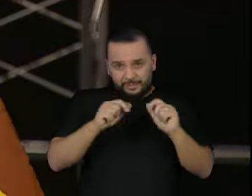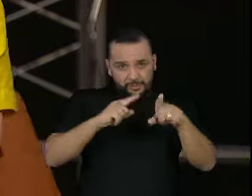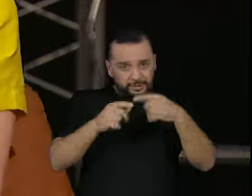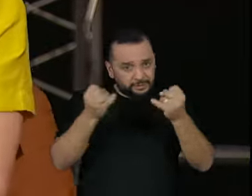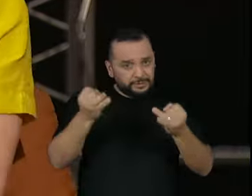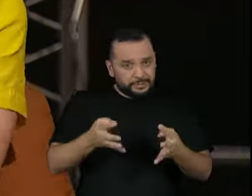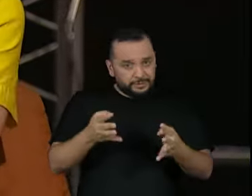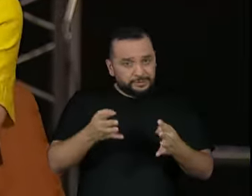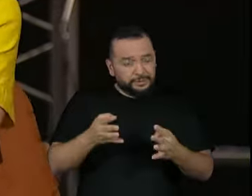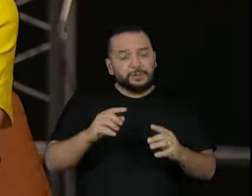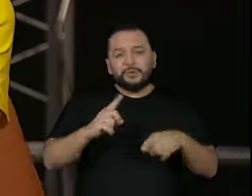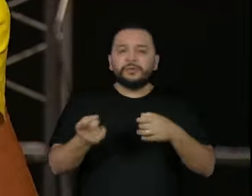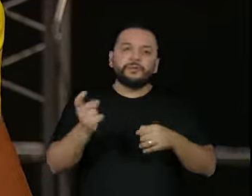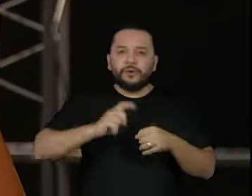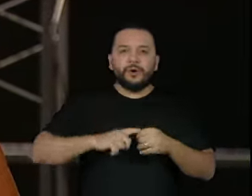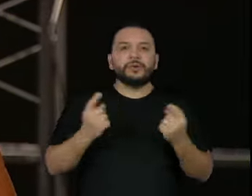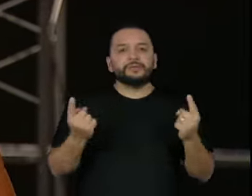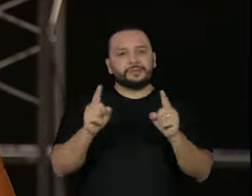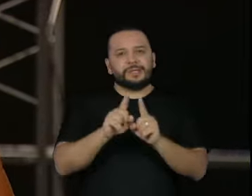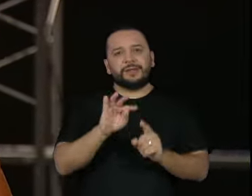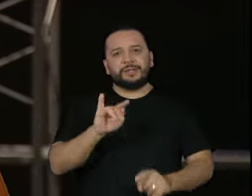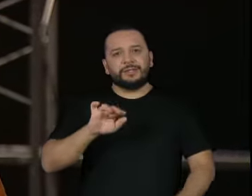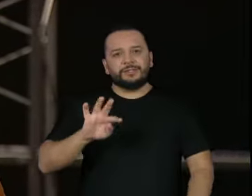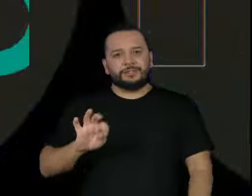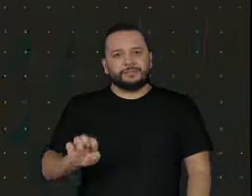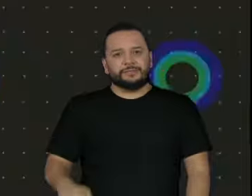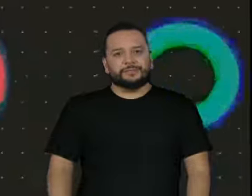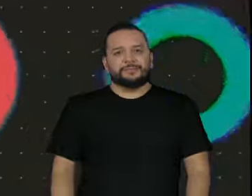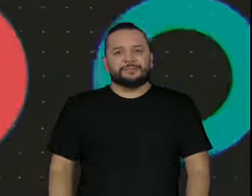amor. A gente volta já com Claudete Soares.